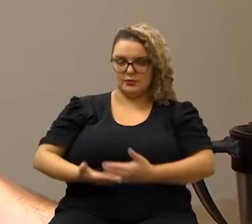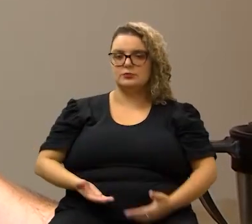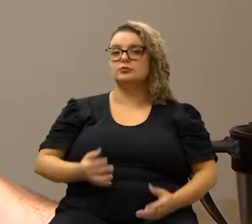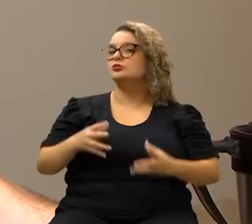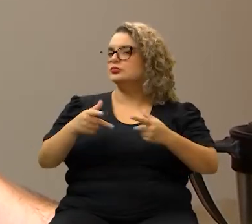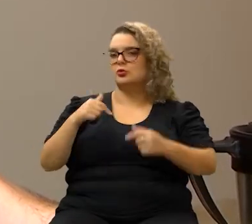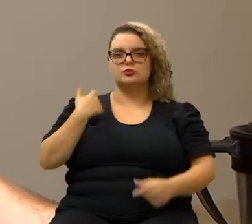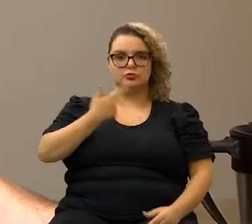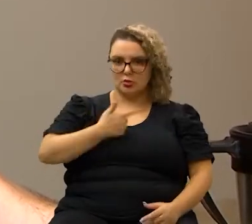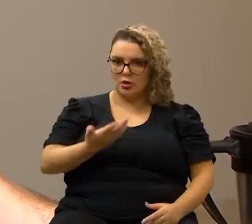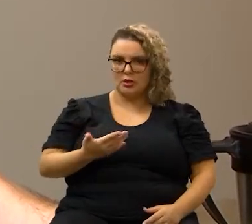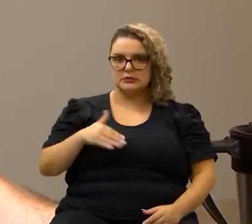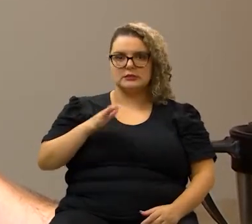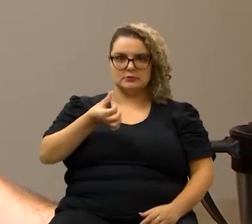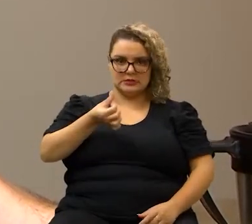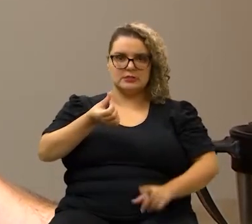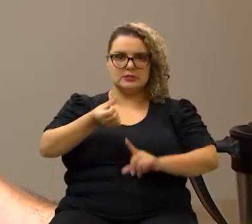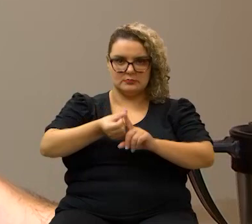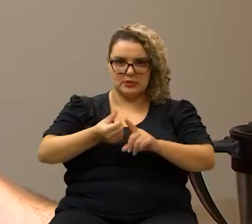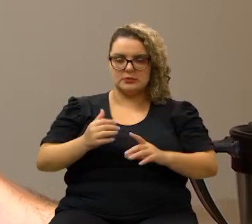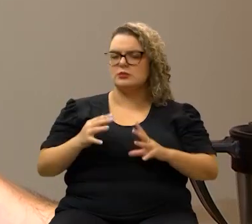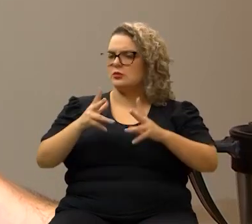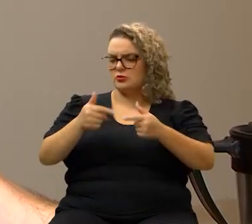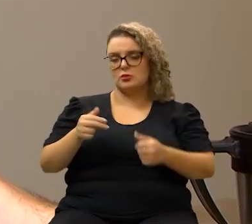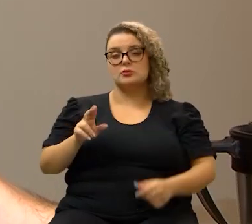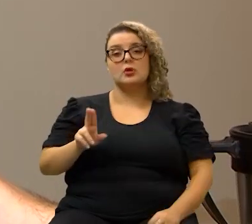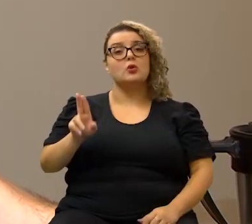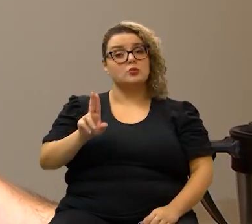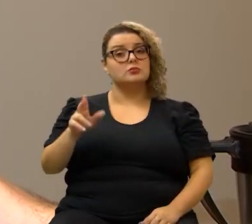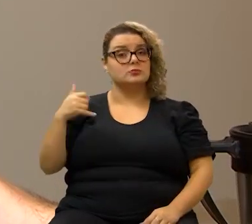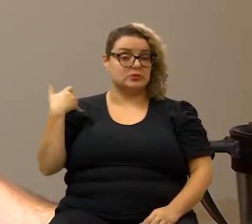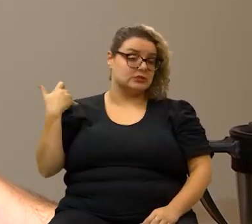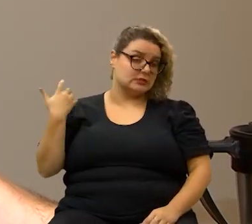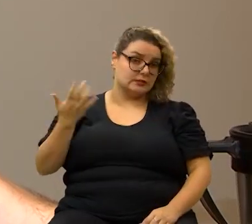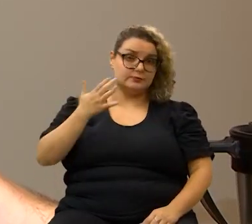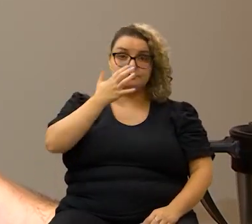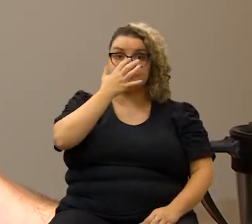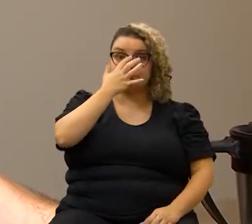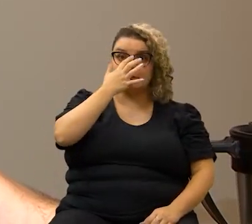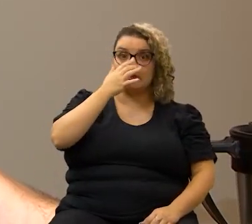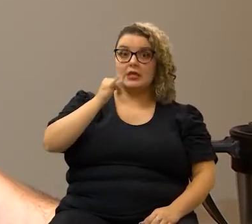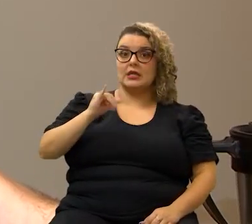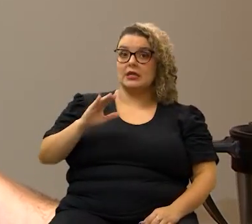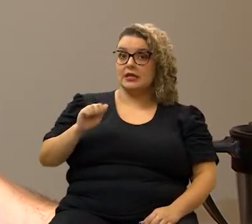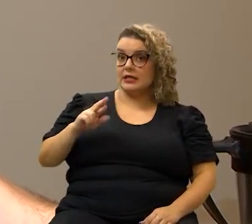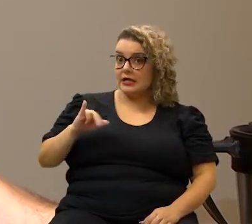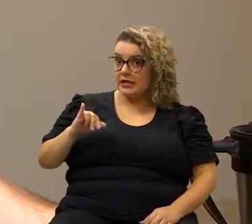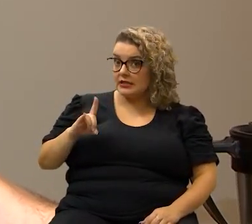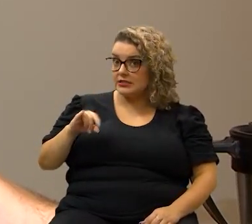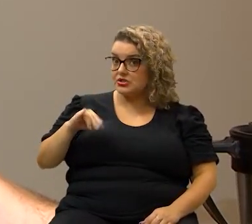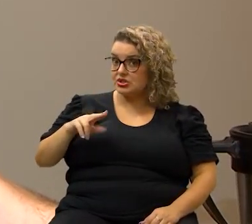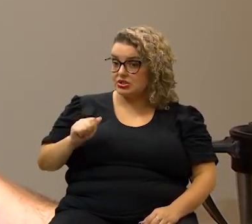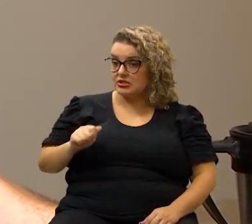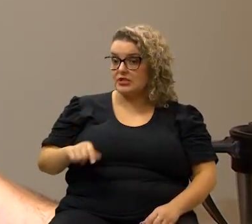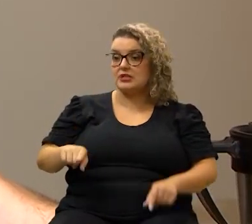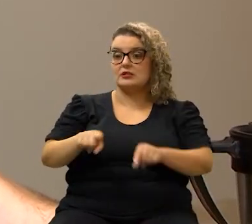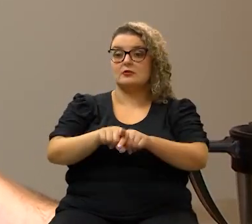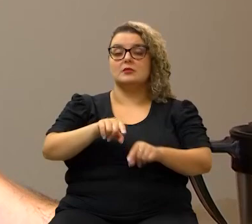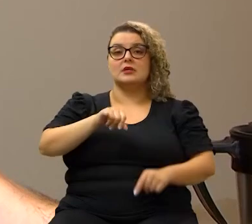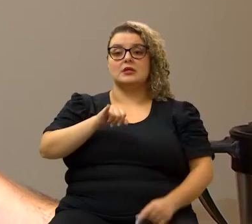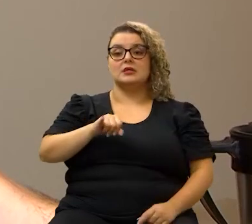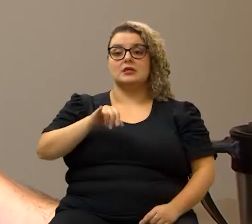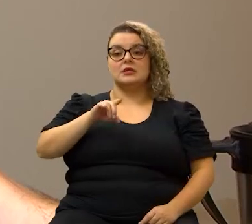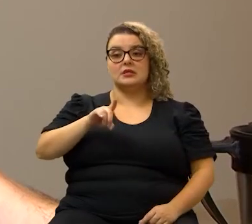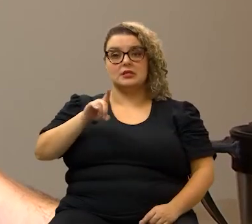em todos nós tá e a gente procura geralmente usar nessa idade tem o de icaridina e